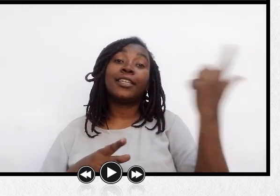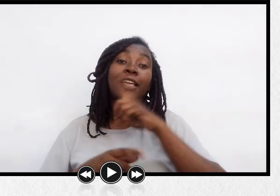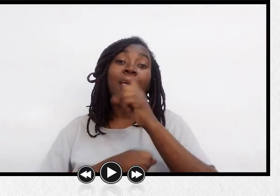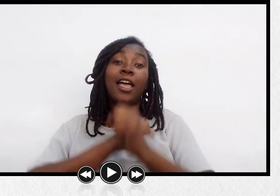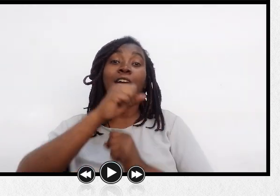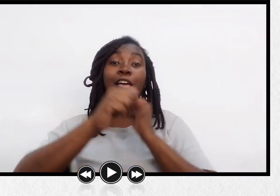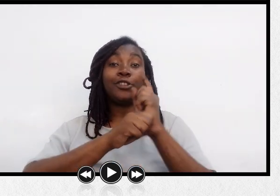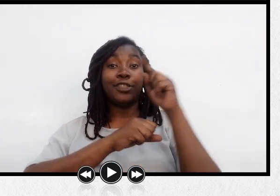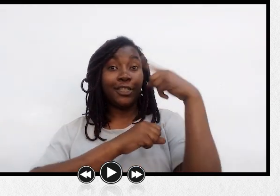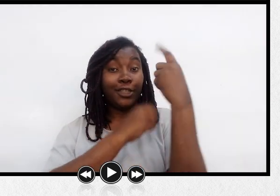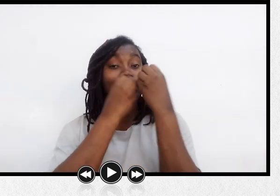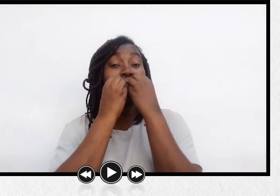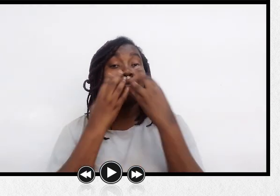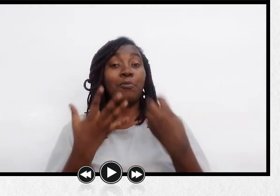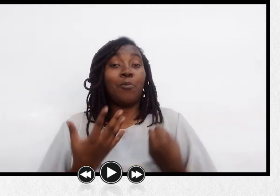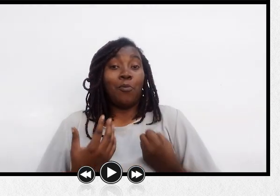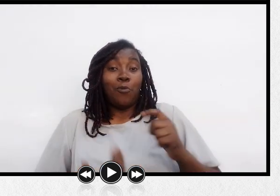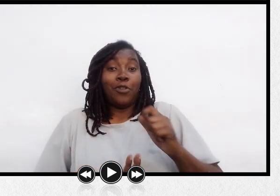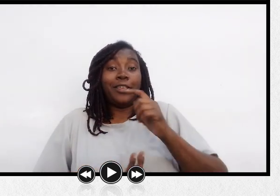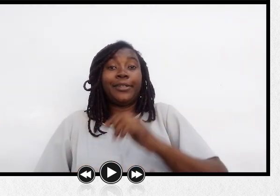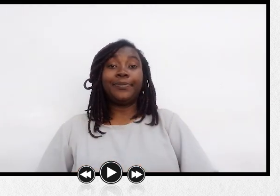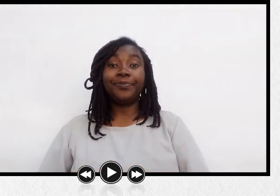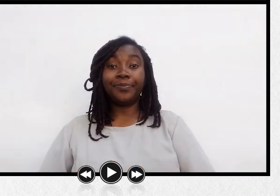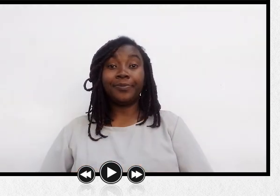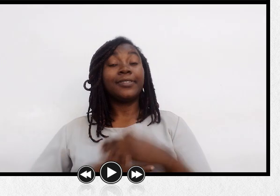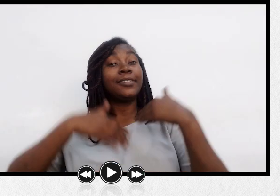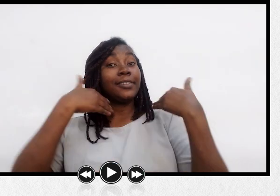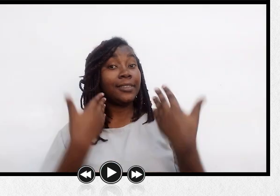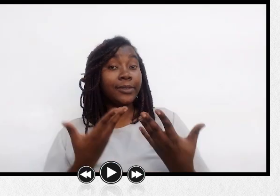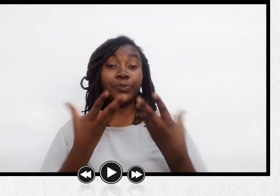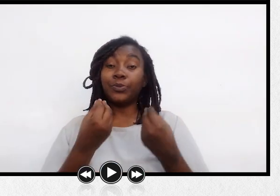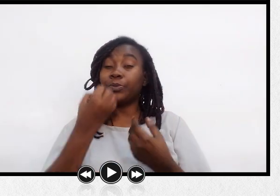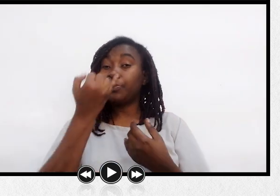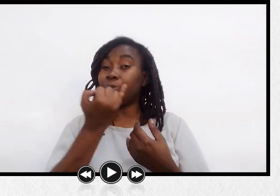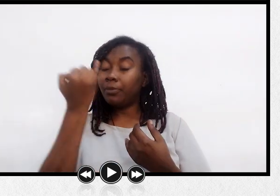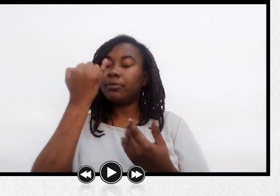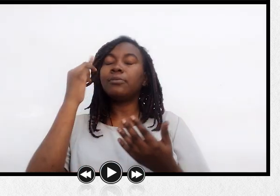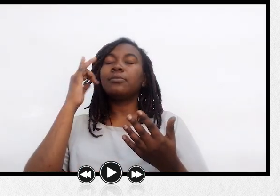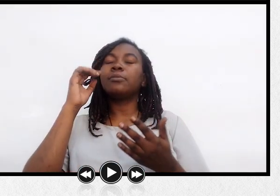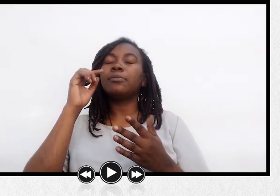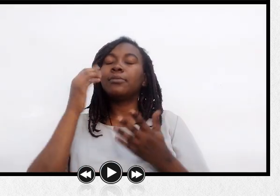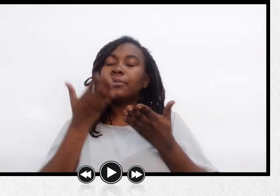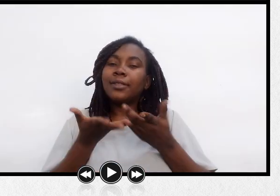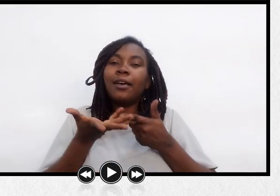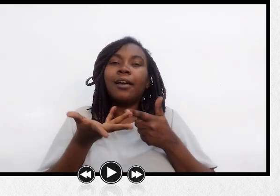seguinte, uma boa pontuação. Então, é muito importante nesse aspecto